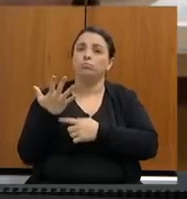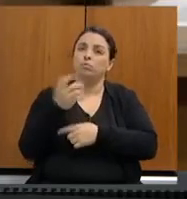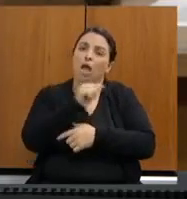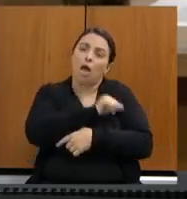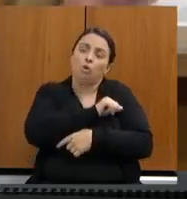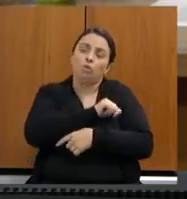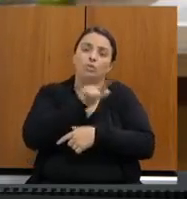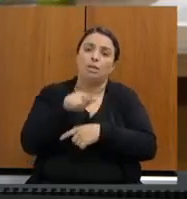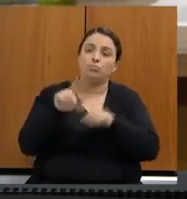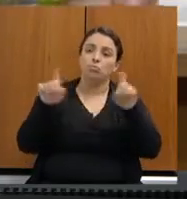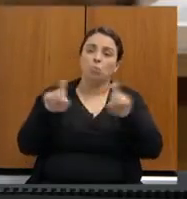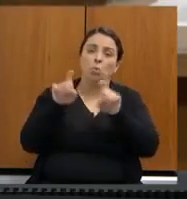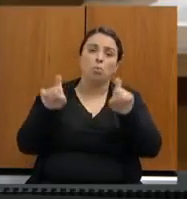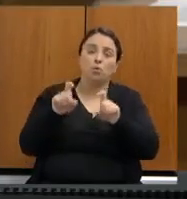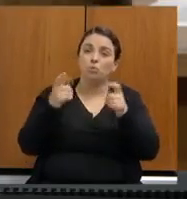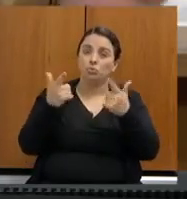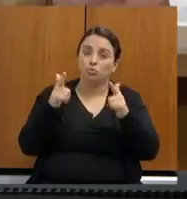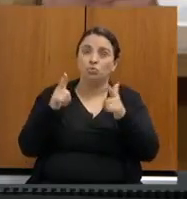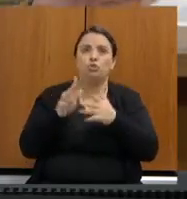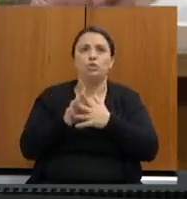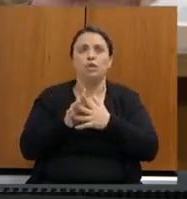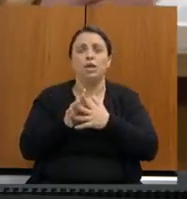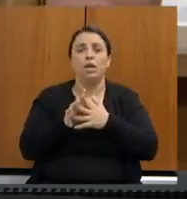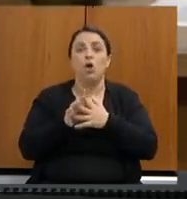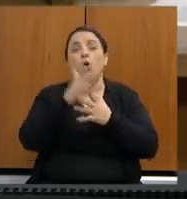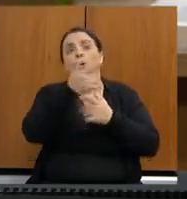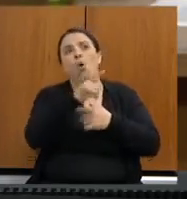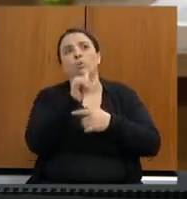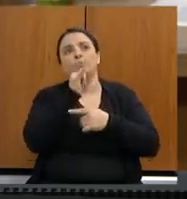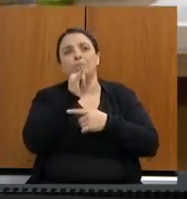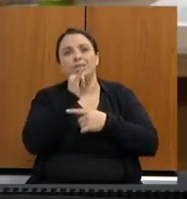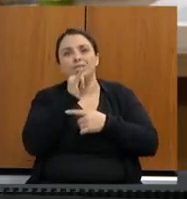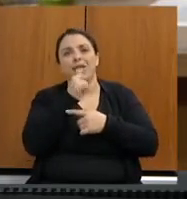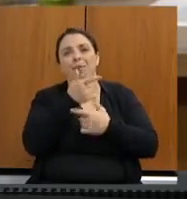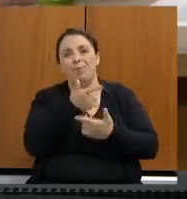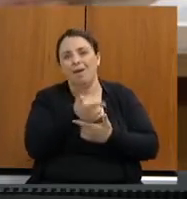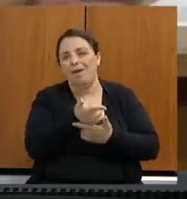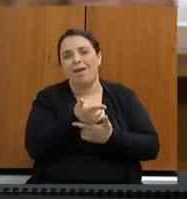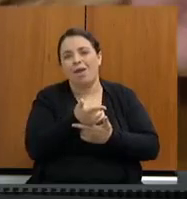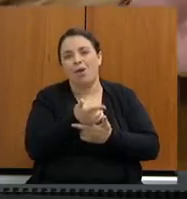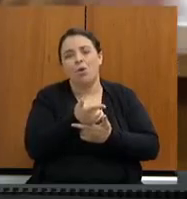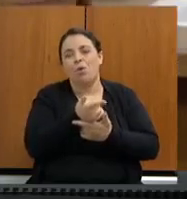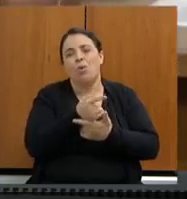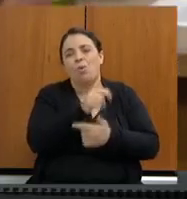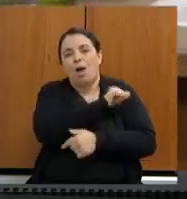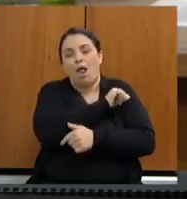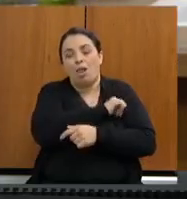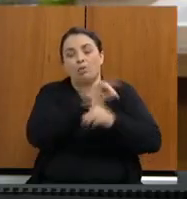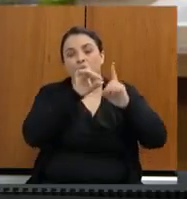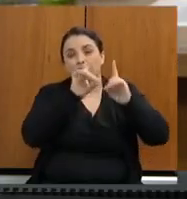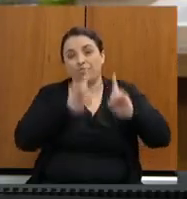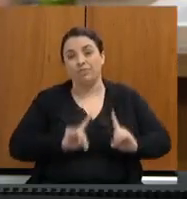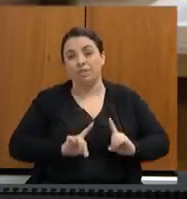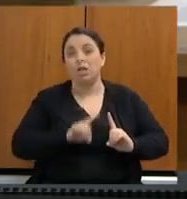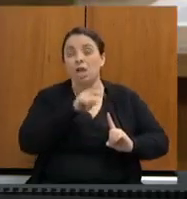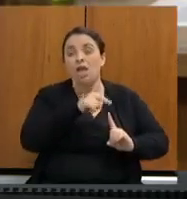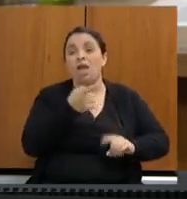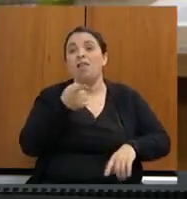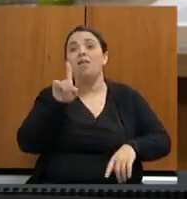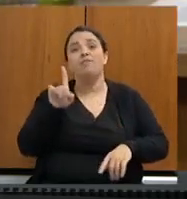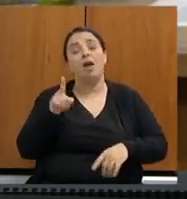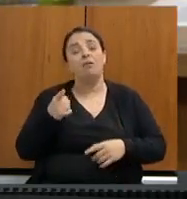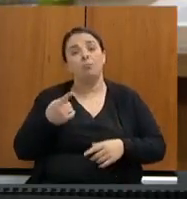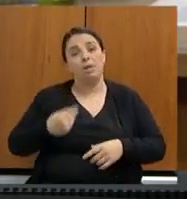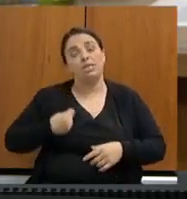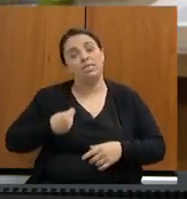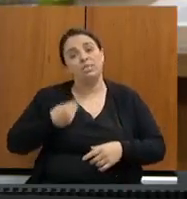portador de alguma necessidade especial que tem uma uma professora cuidadora por ele esses estão indo presencial ele vai lá e